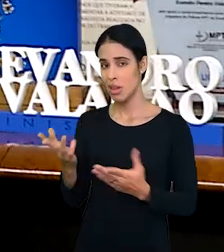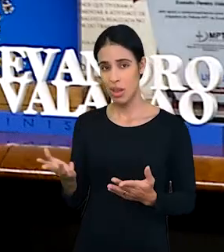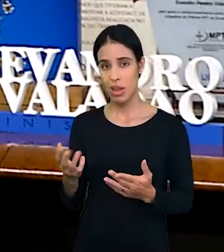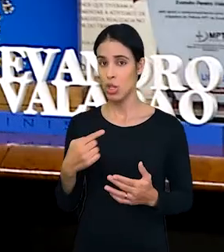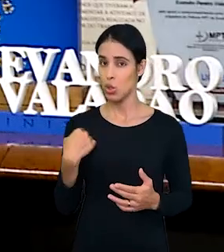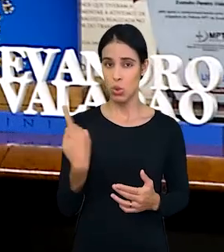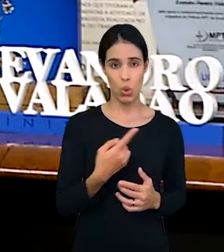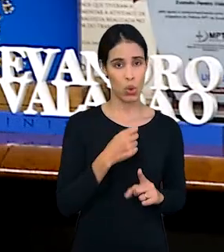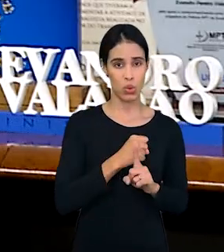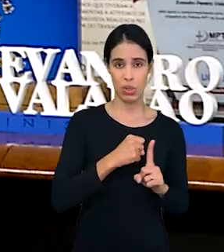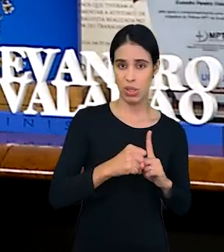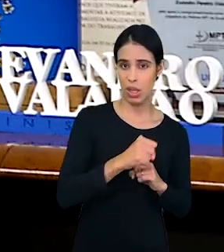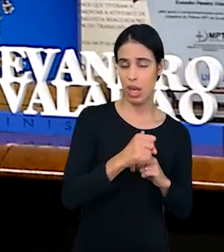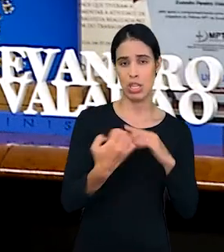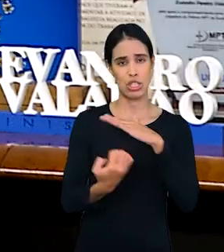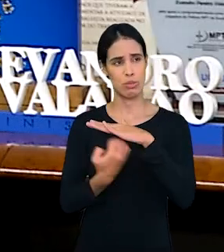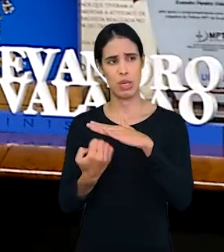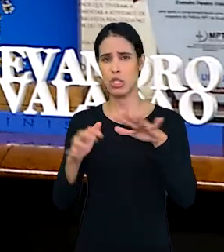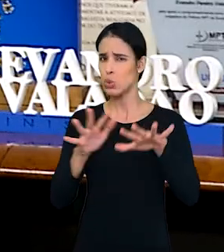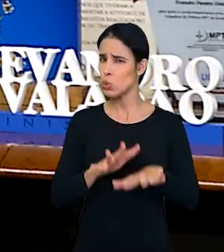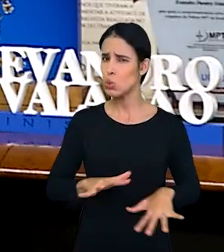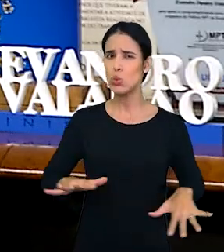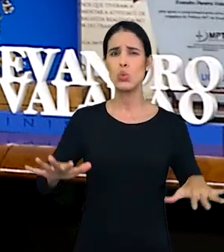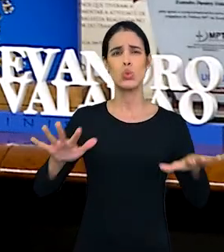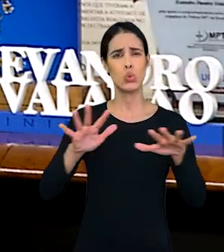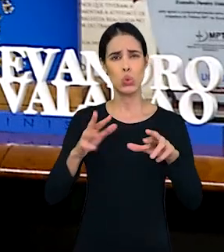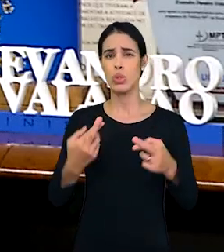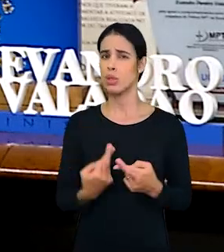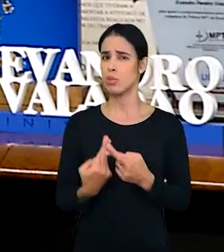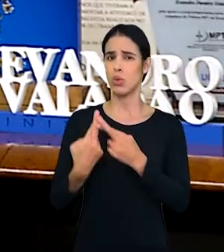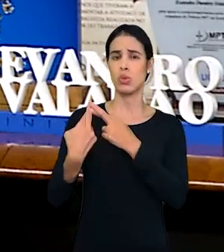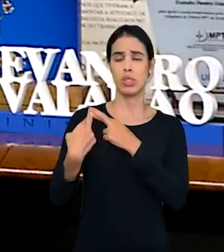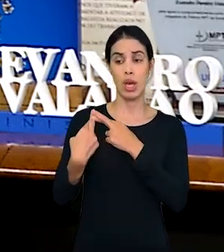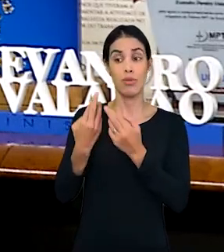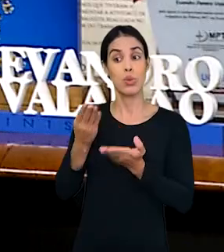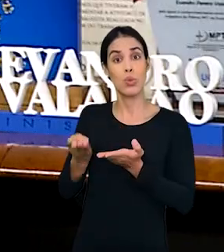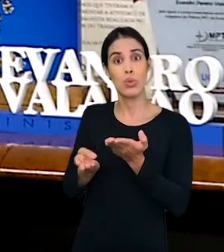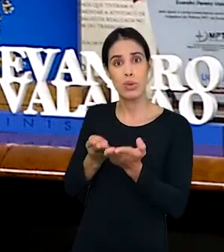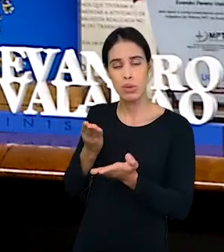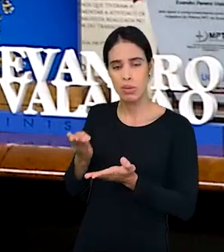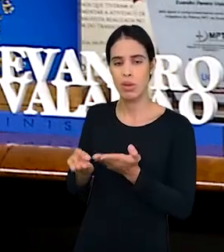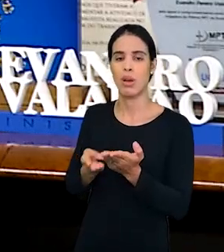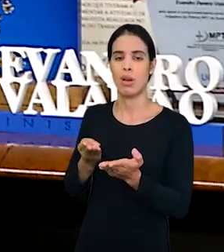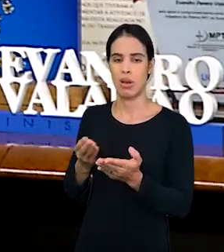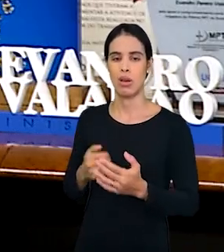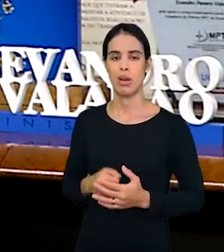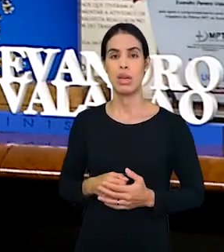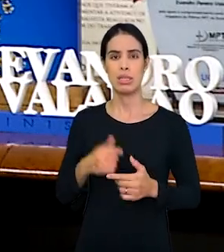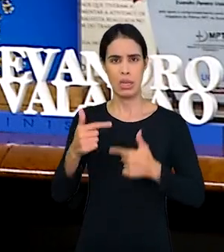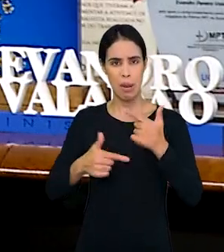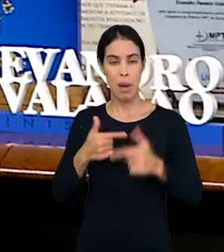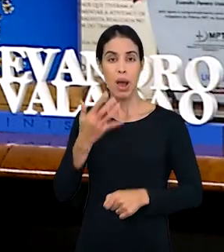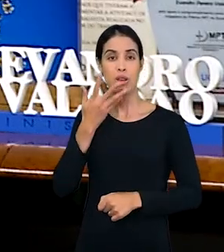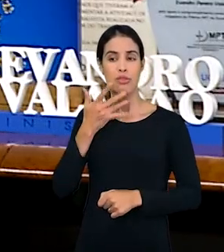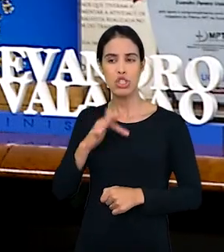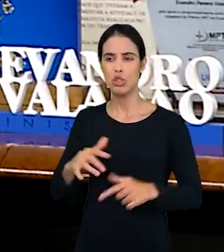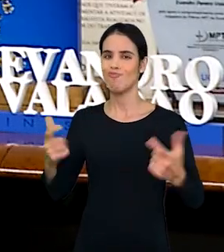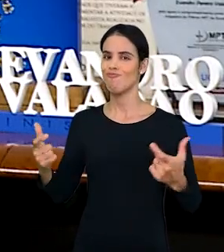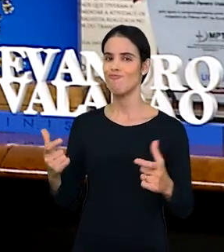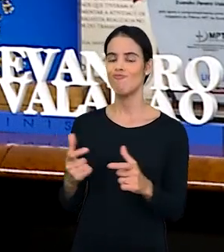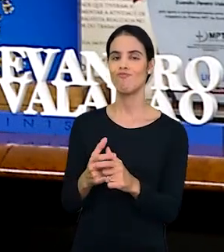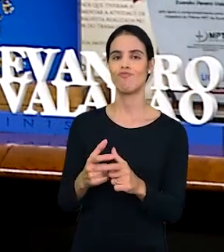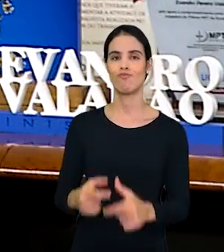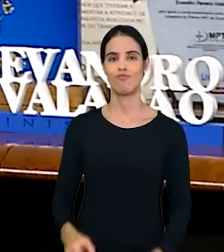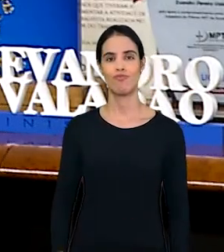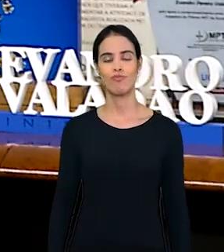da sociedade em geral. Todos nós temos que colaborar, né, para a erradicação do